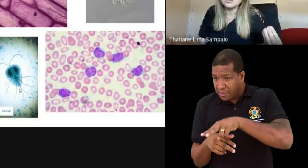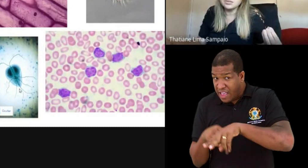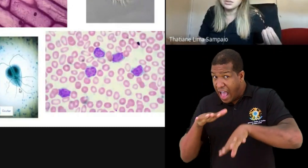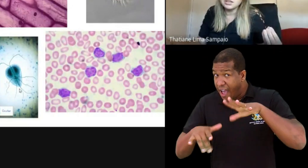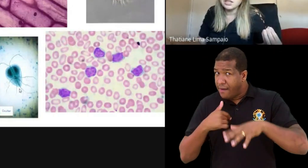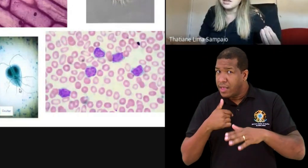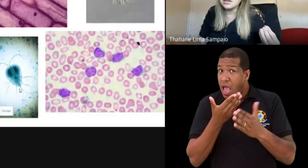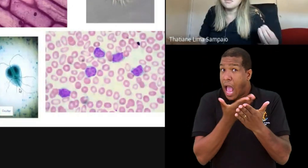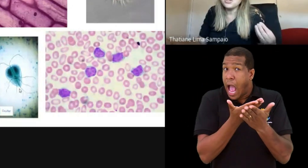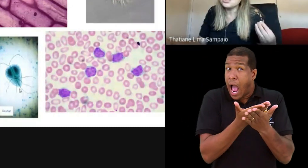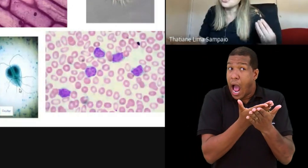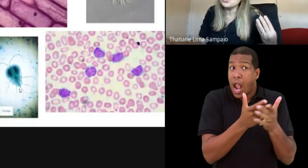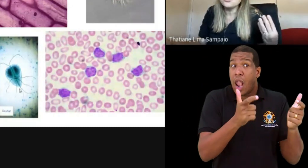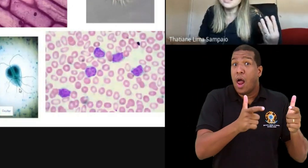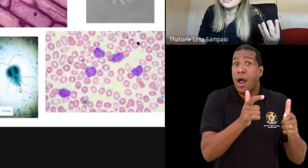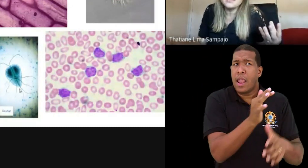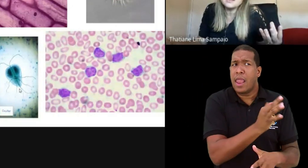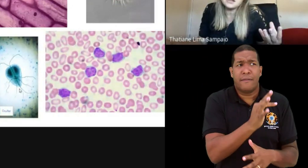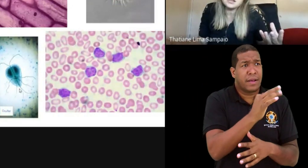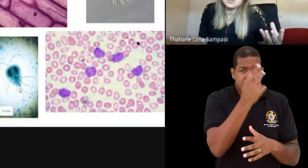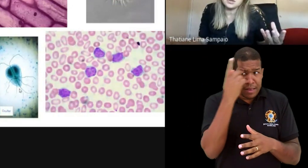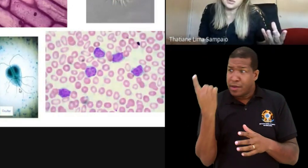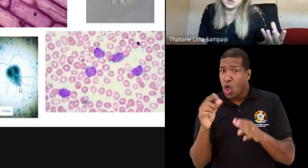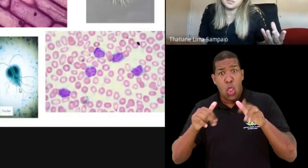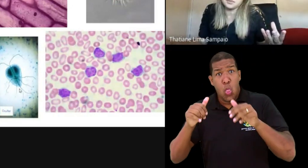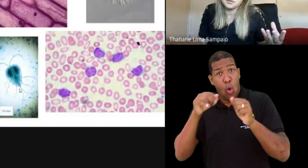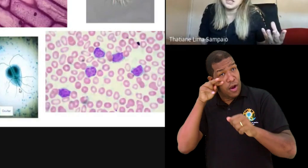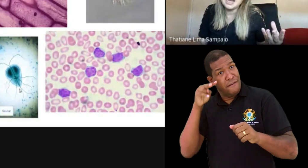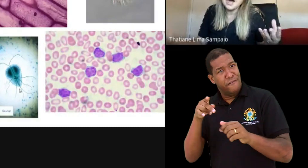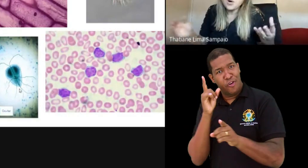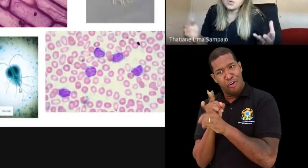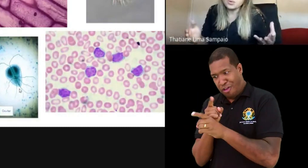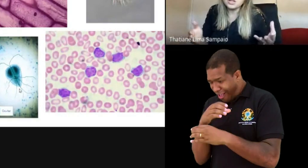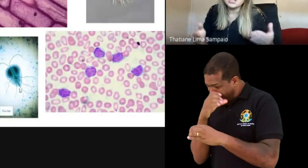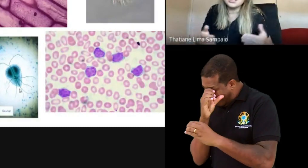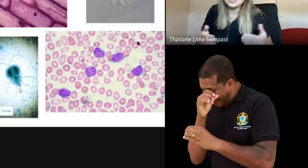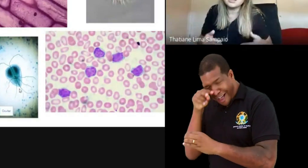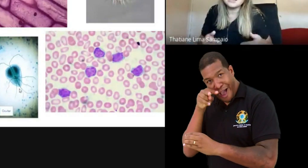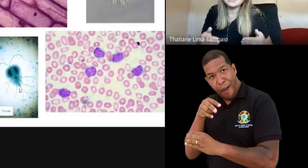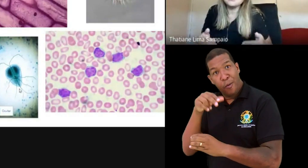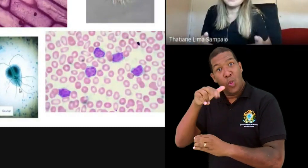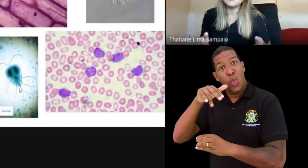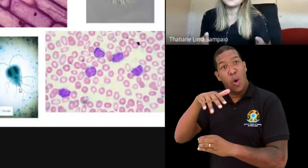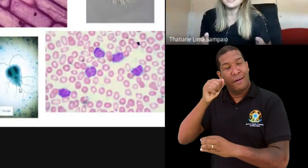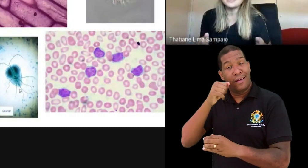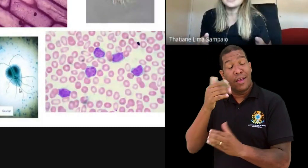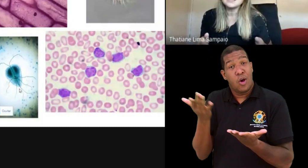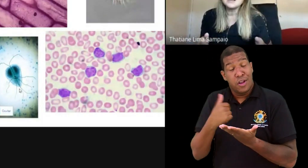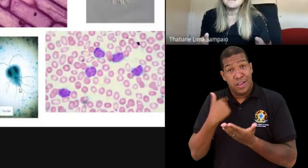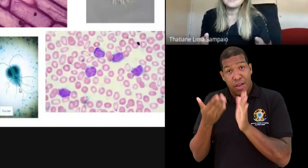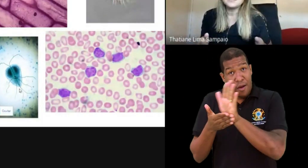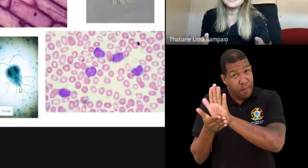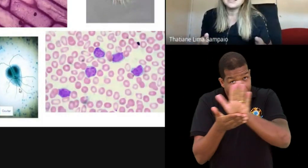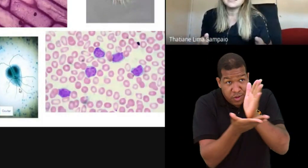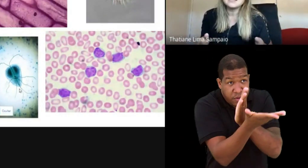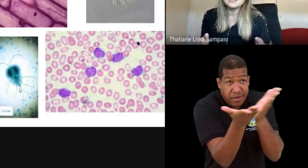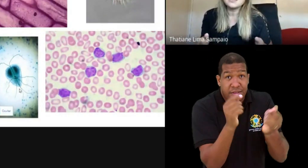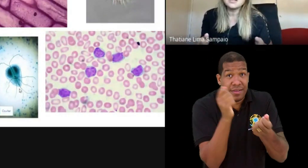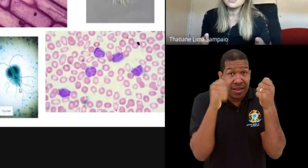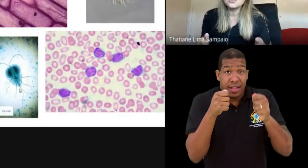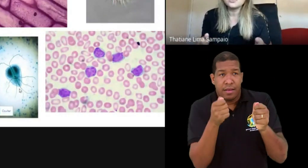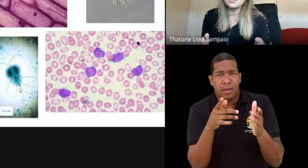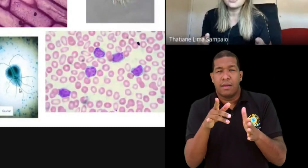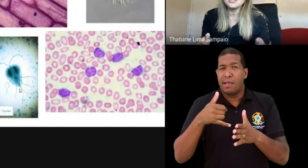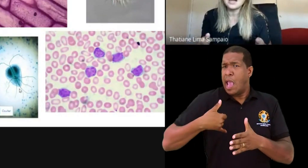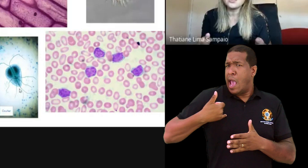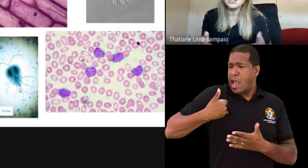graduação e muita gente nunca teve acesso ao microscópio. E é algo que eu estou trazendo para vocês terem acesso desde